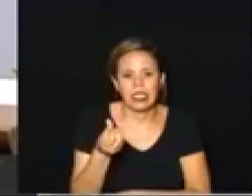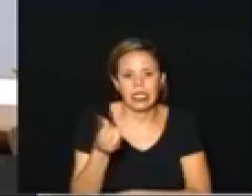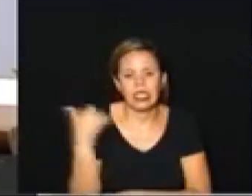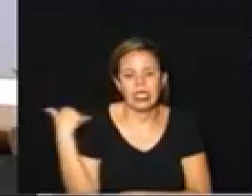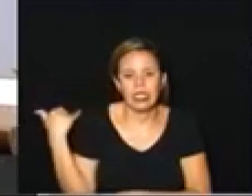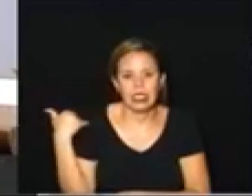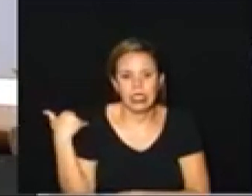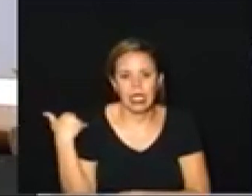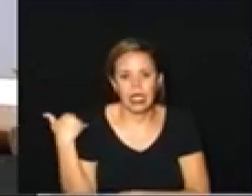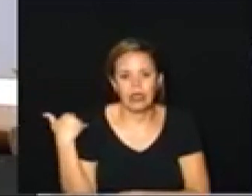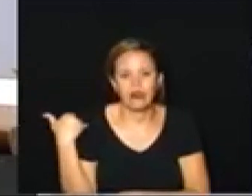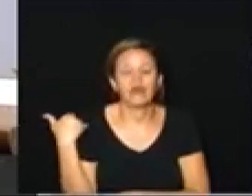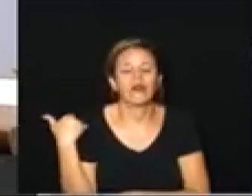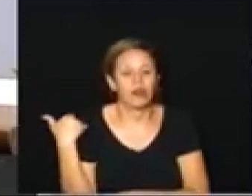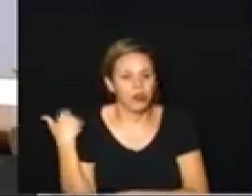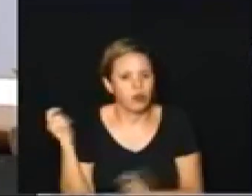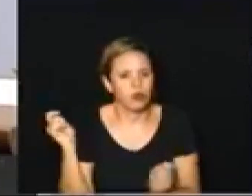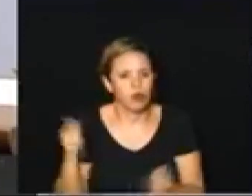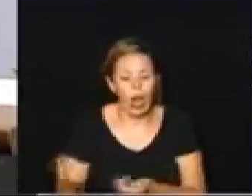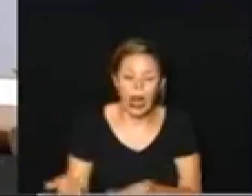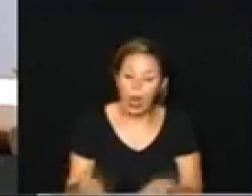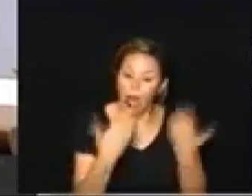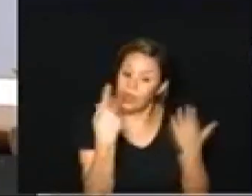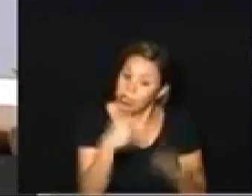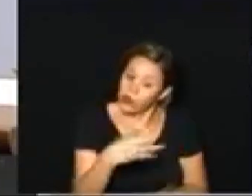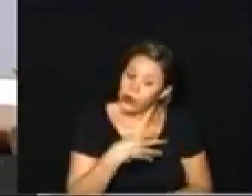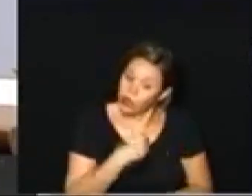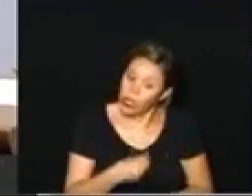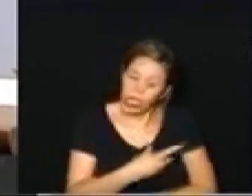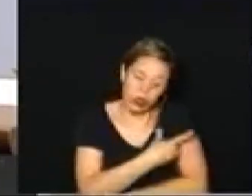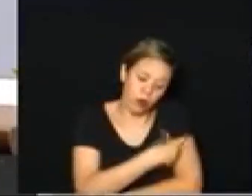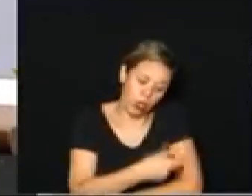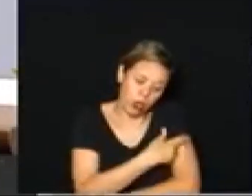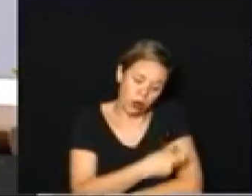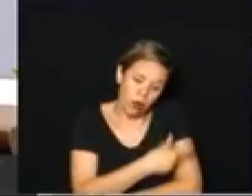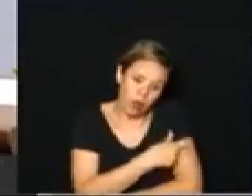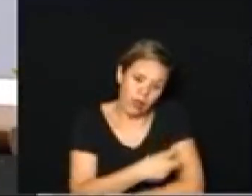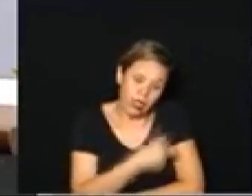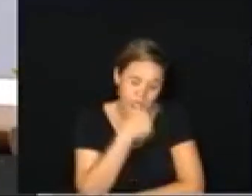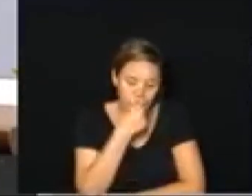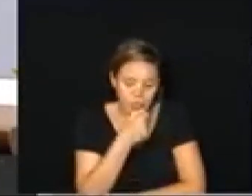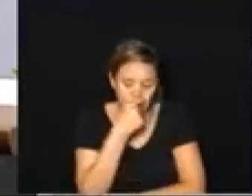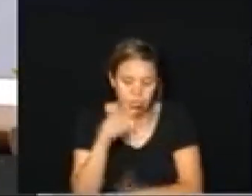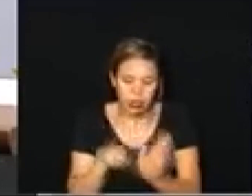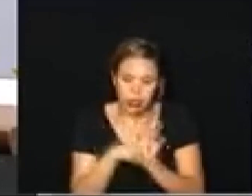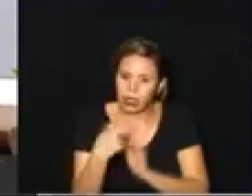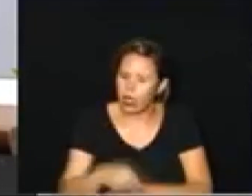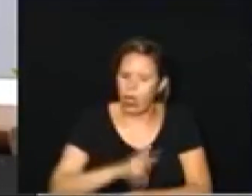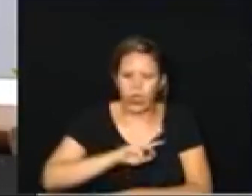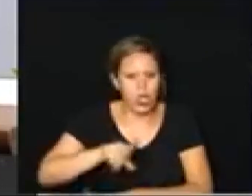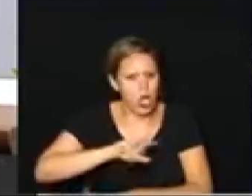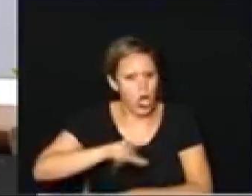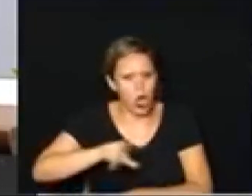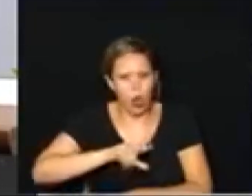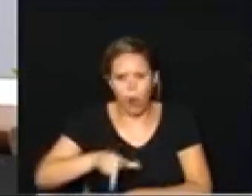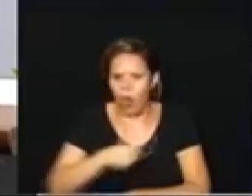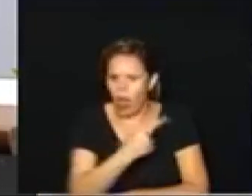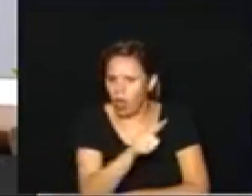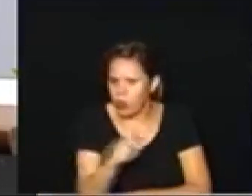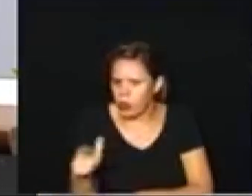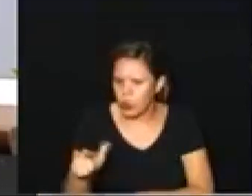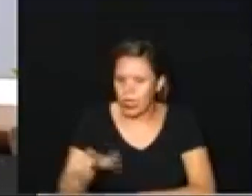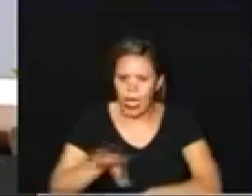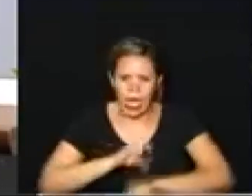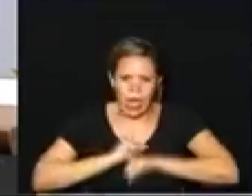incompleto, leve o seu filho para tomar a vacina da gripe. Não é aí a vacina, não existe a